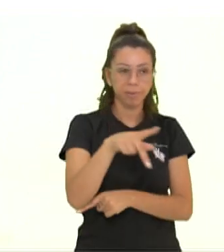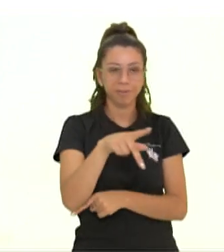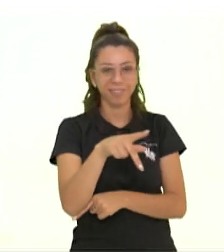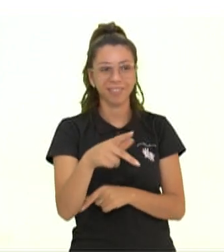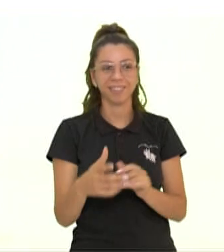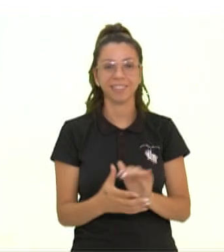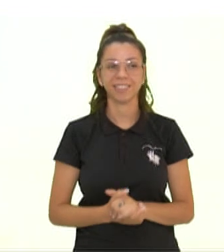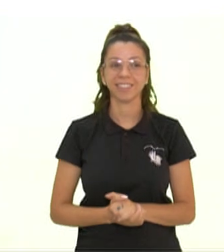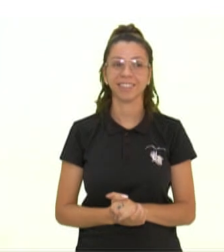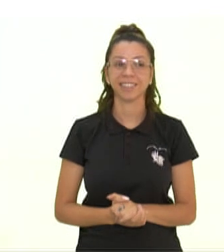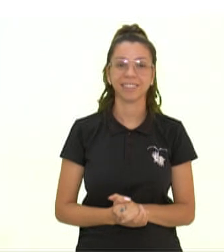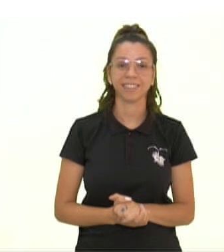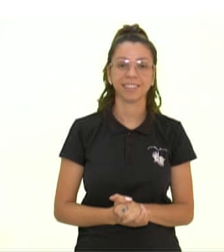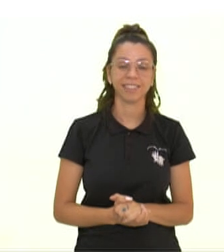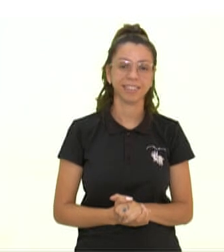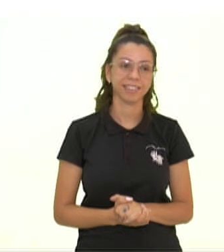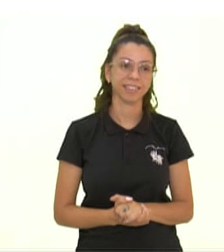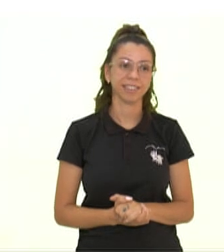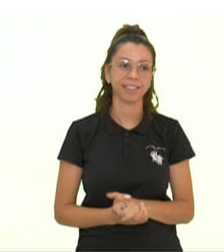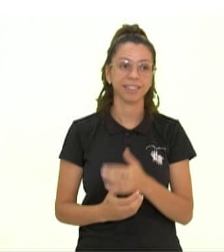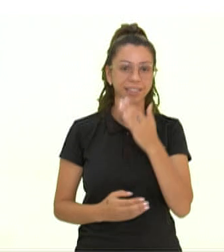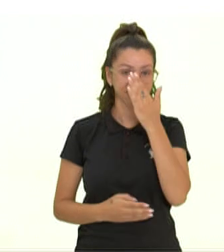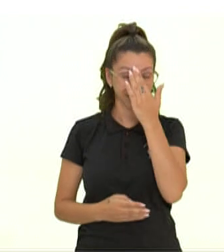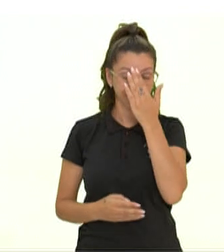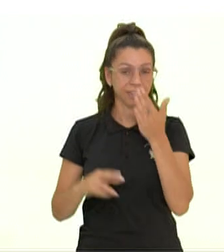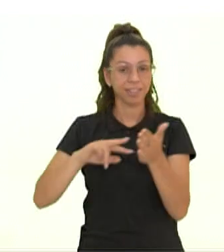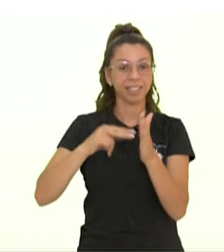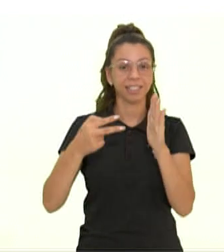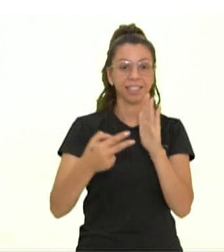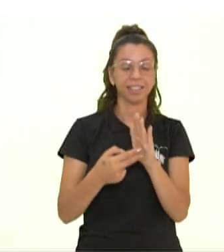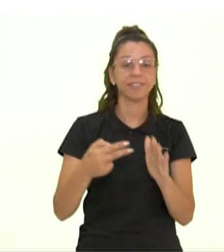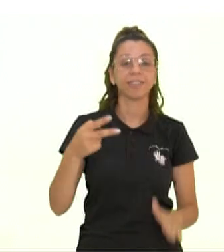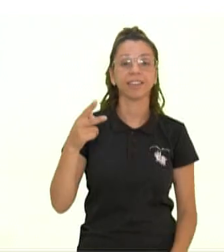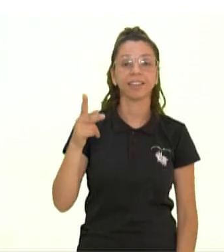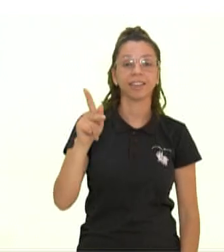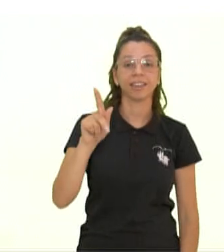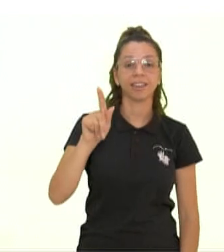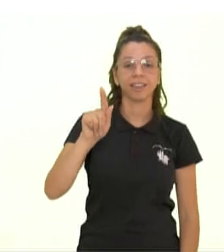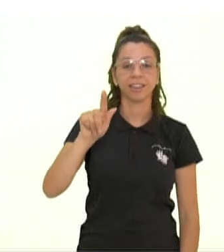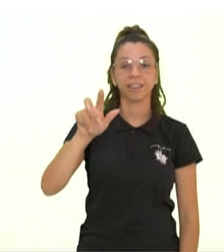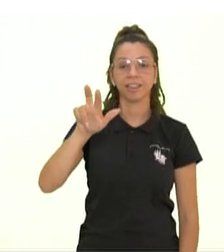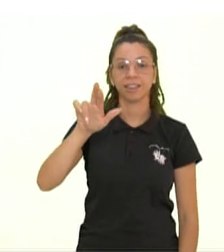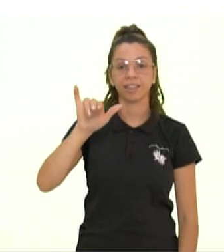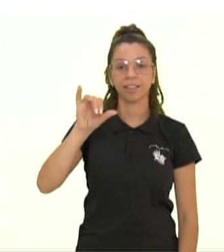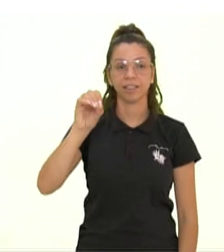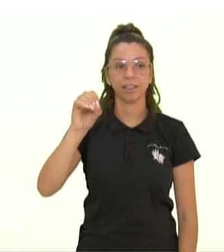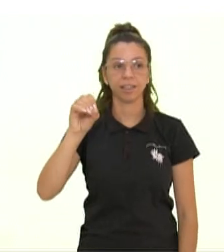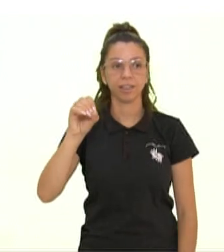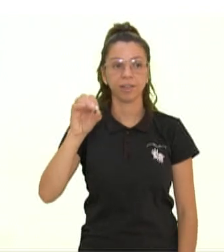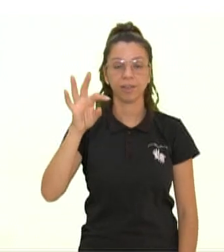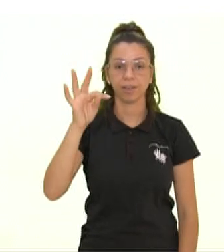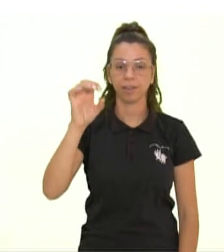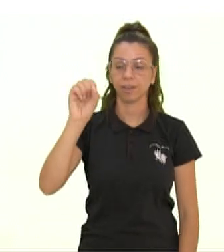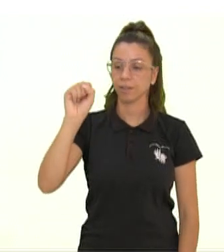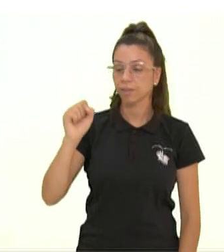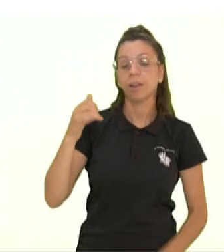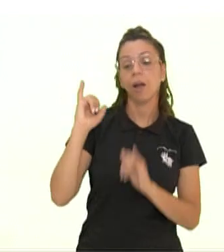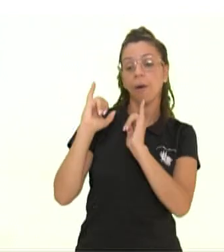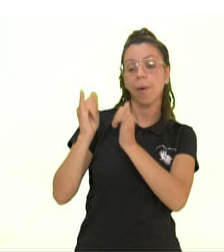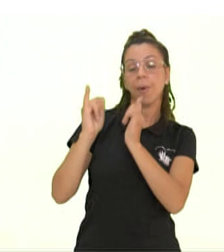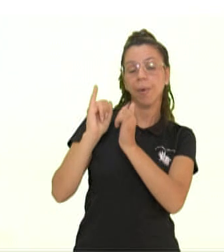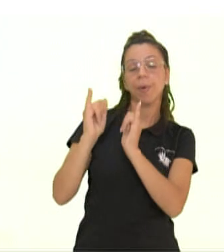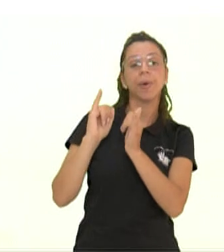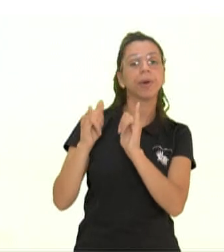professores. E os griots, o que são os griots mesmo? A prof falou, né? São contadores de histórias africanas, guardiões